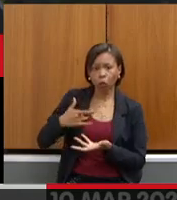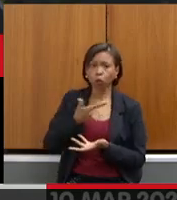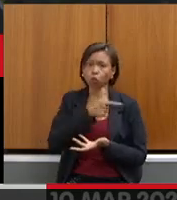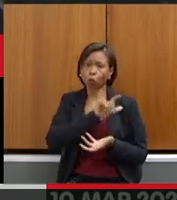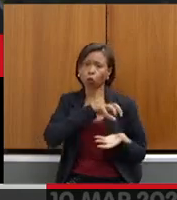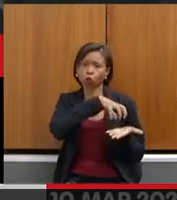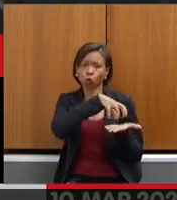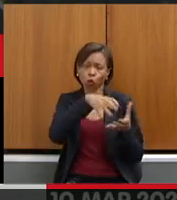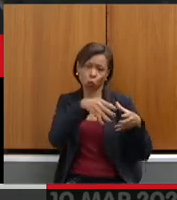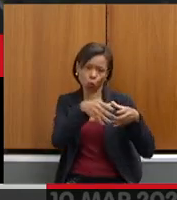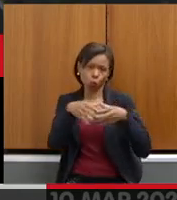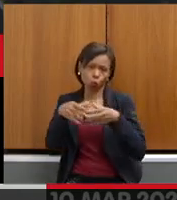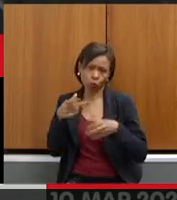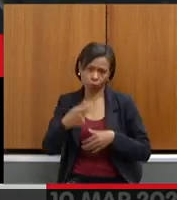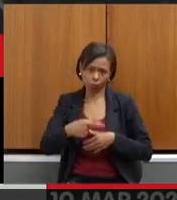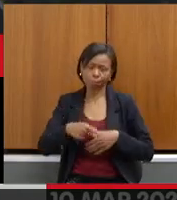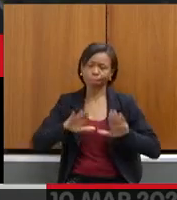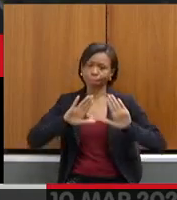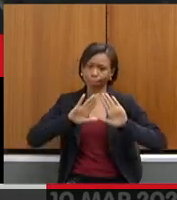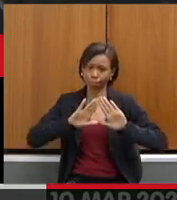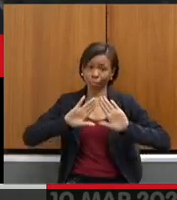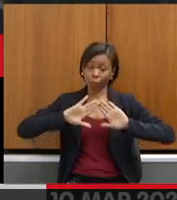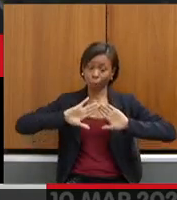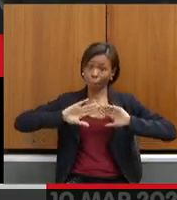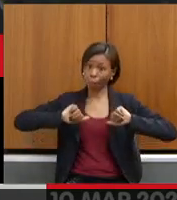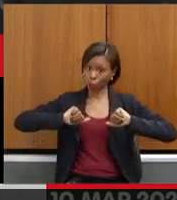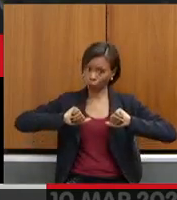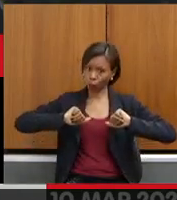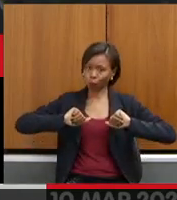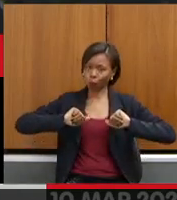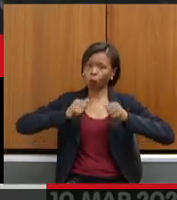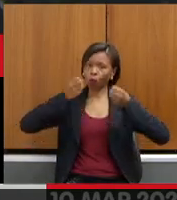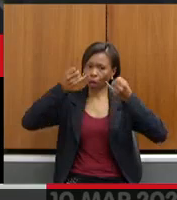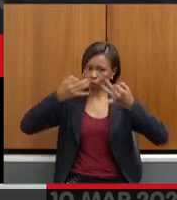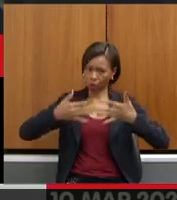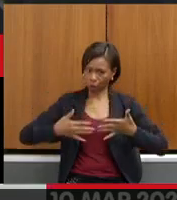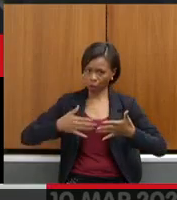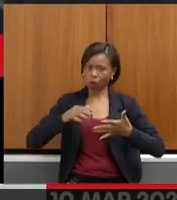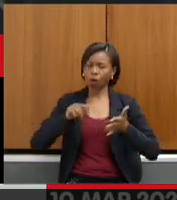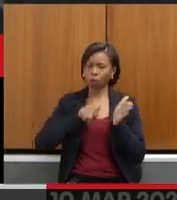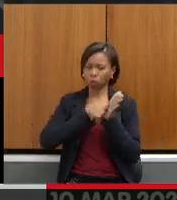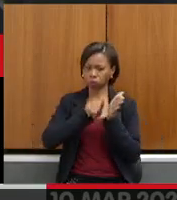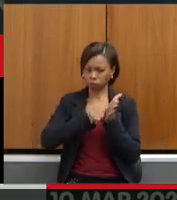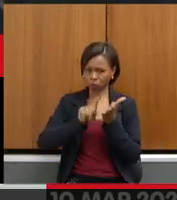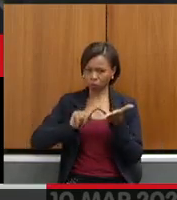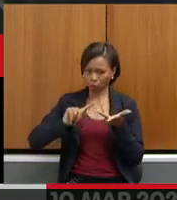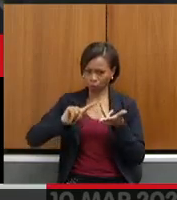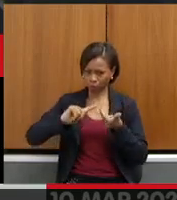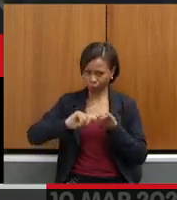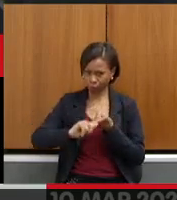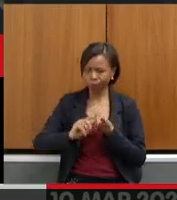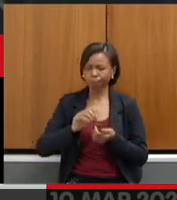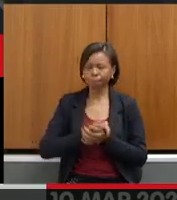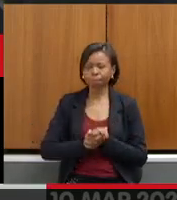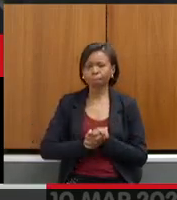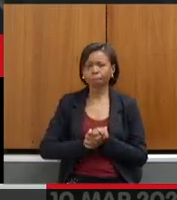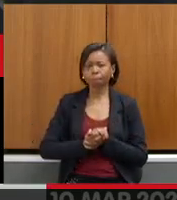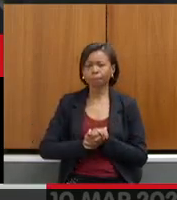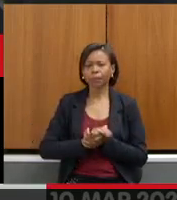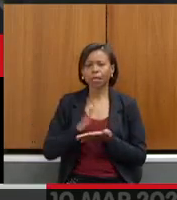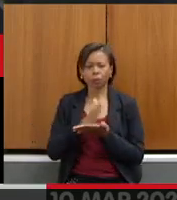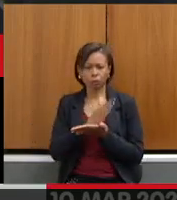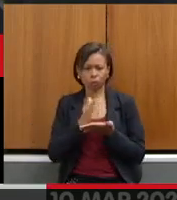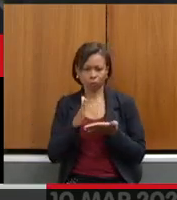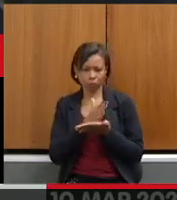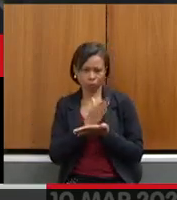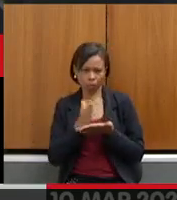dessa casa que me solicitaram esses questionamentos e um separei e eu